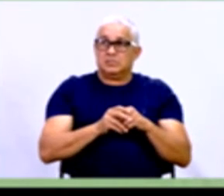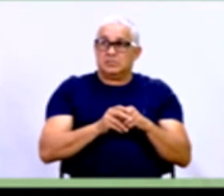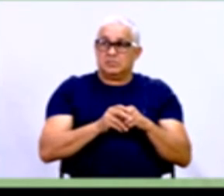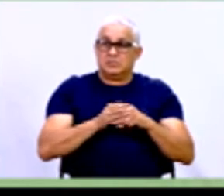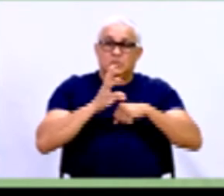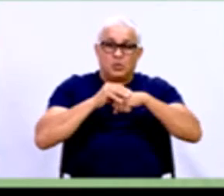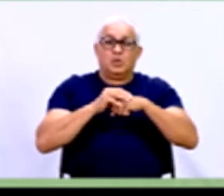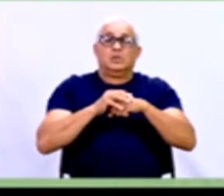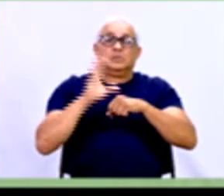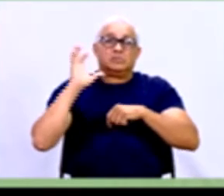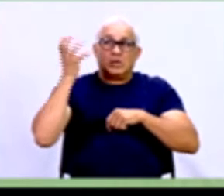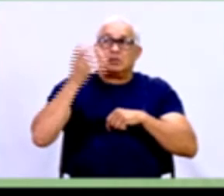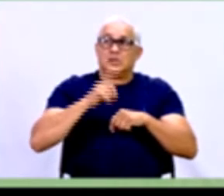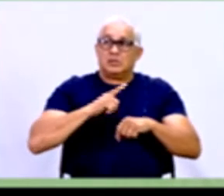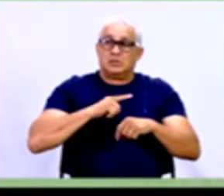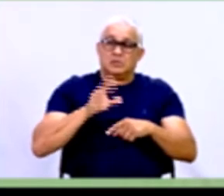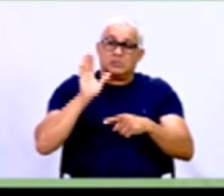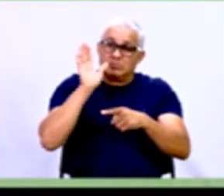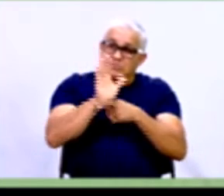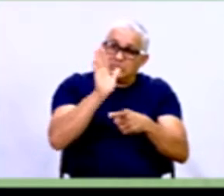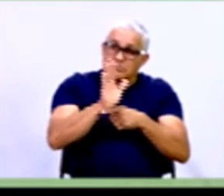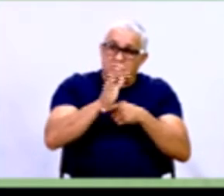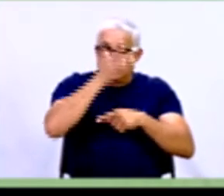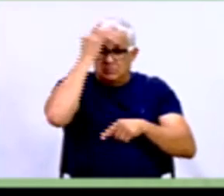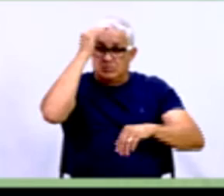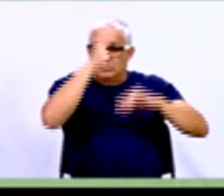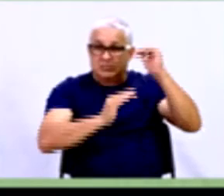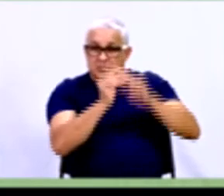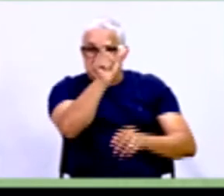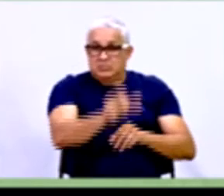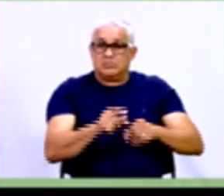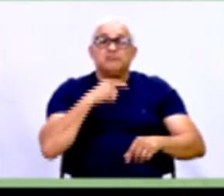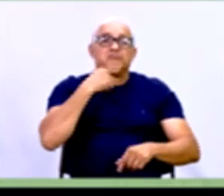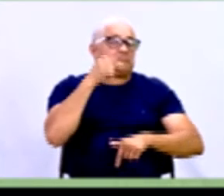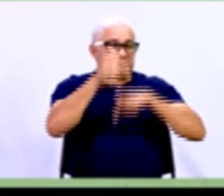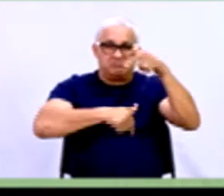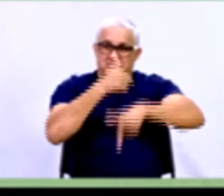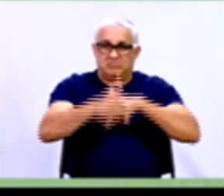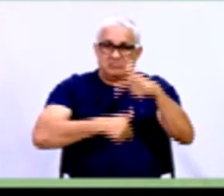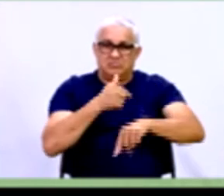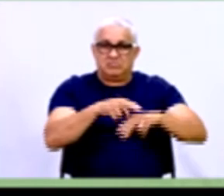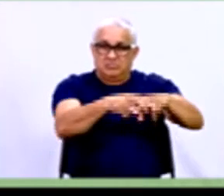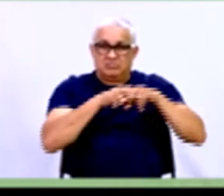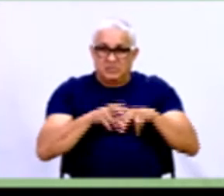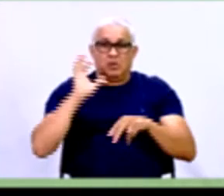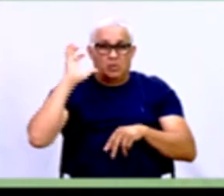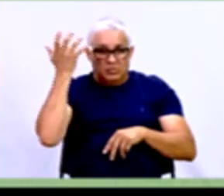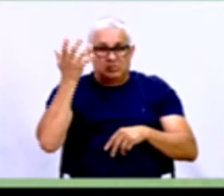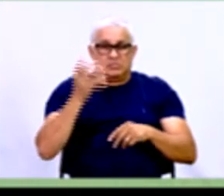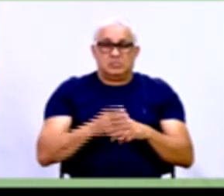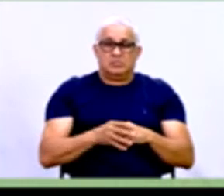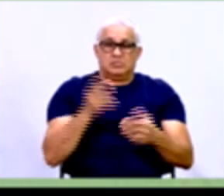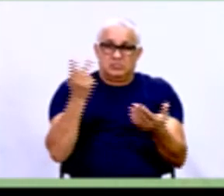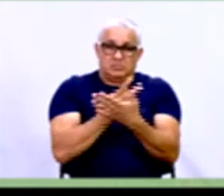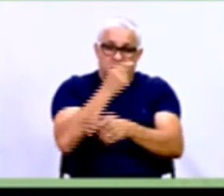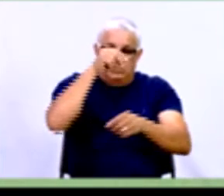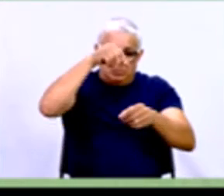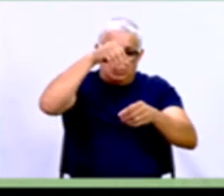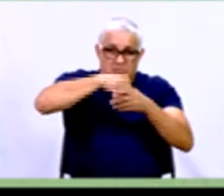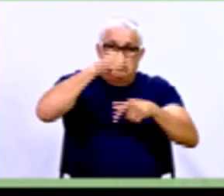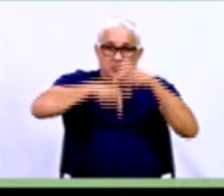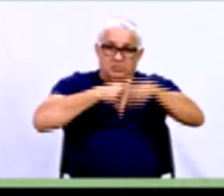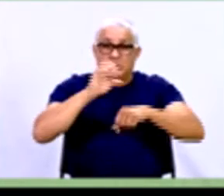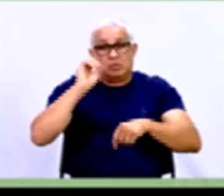de uma renda mensal concedida àquele trabalhador incapacitado para o trabalho em razão da ocorrência de um acidente de trabalho ou de